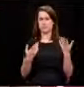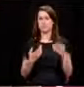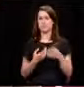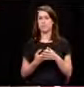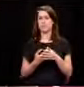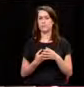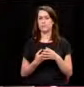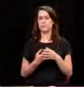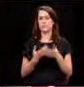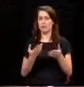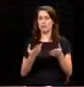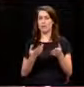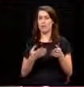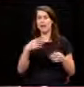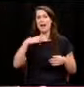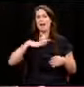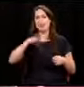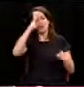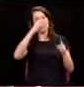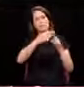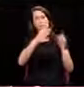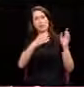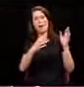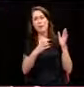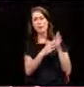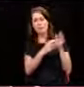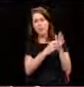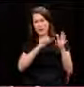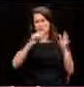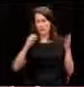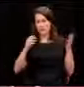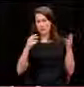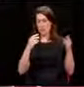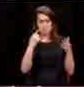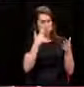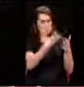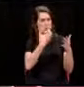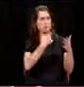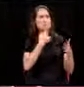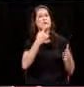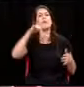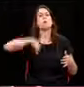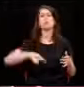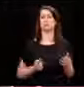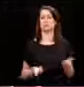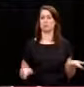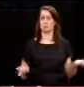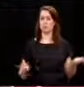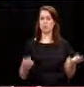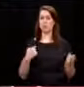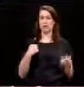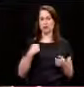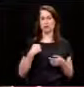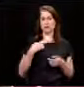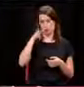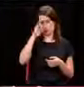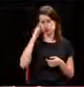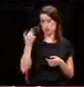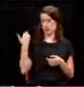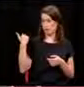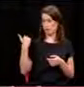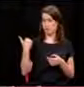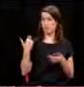que esta seja a marca vista. Aliás, fiquei a saber já há algum tempo que em Portugal existem associações que